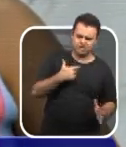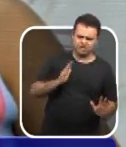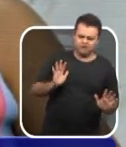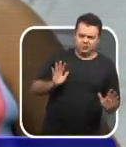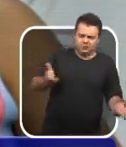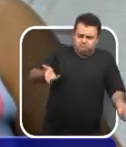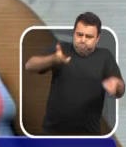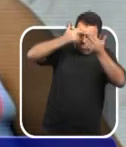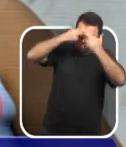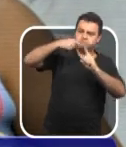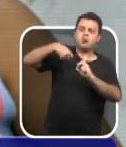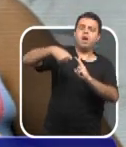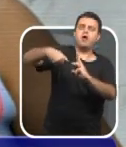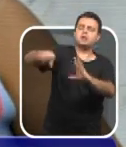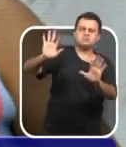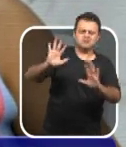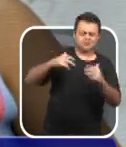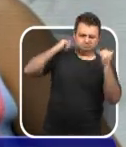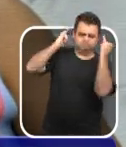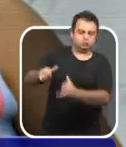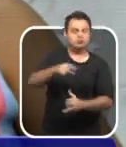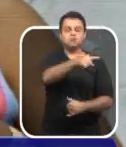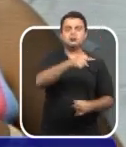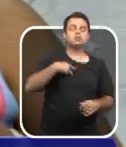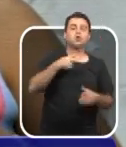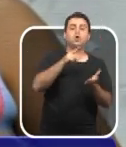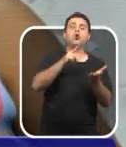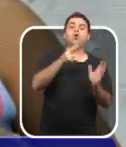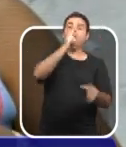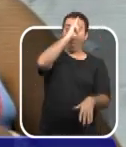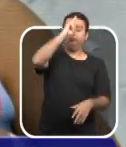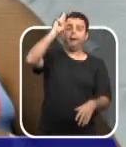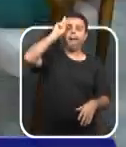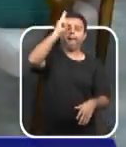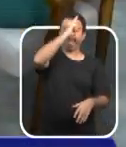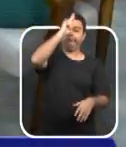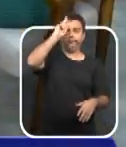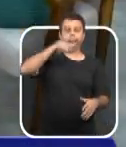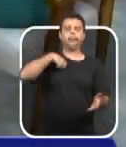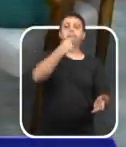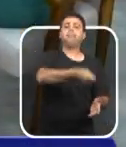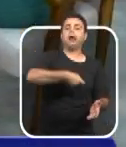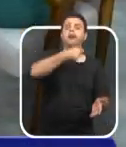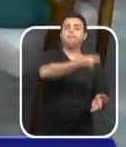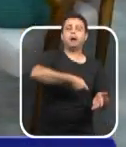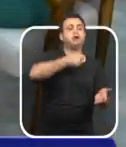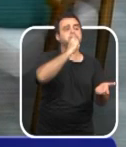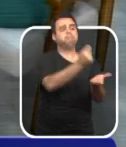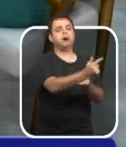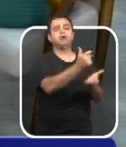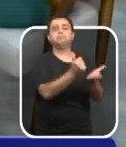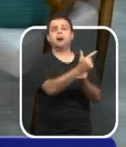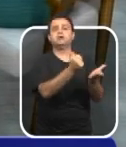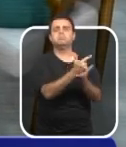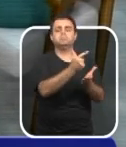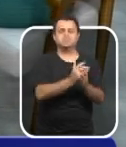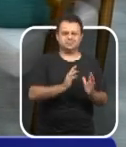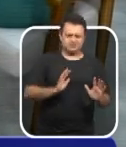alguns meses, tive que gastar com Uber, mas... Pessoas que dependem do transporte público. Mas eu tive que